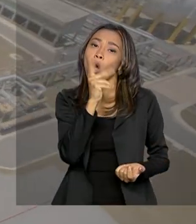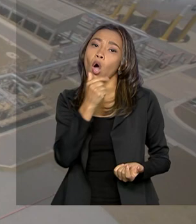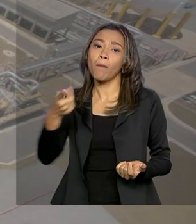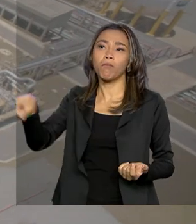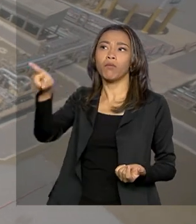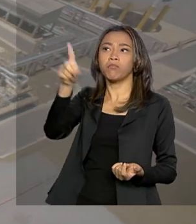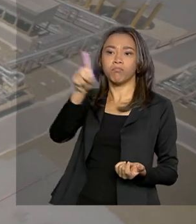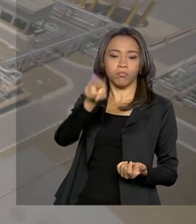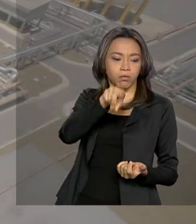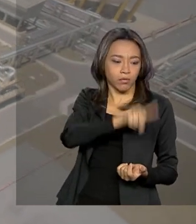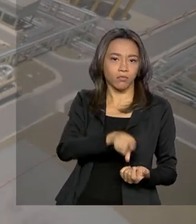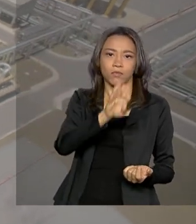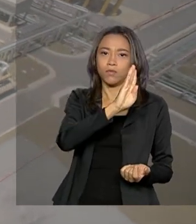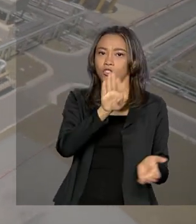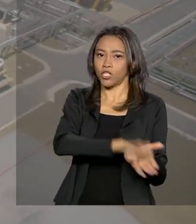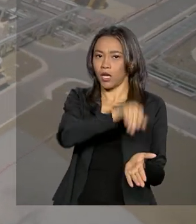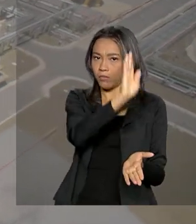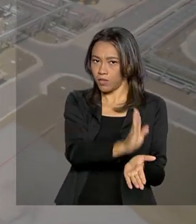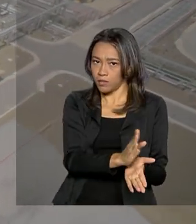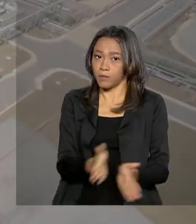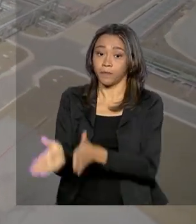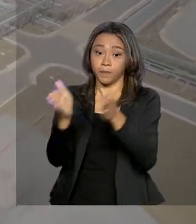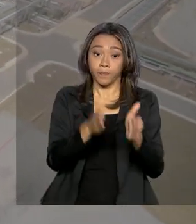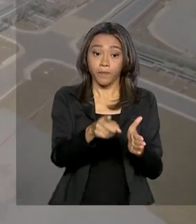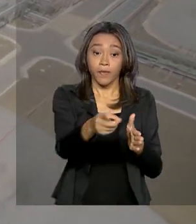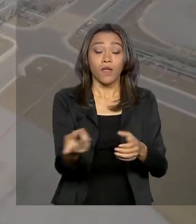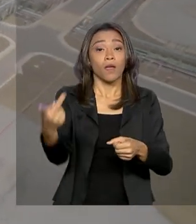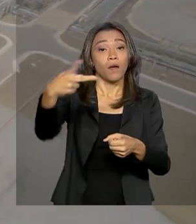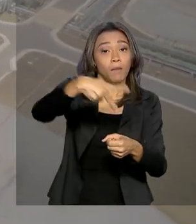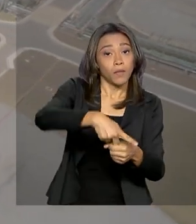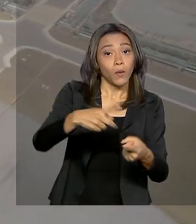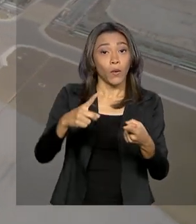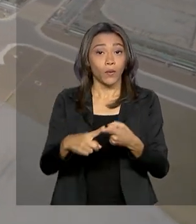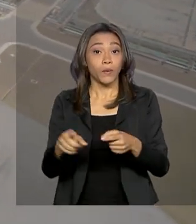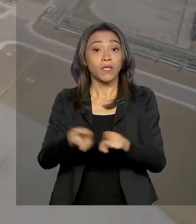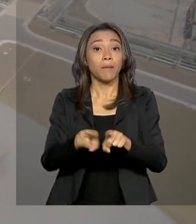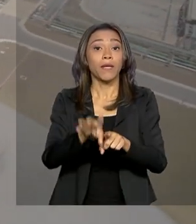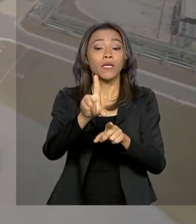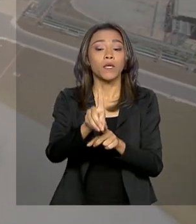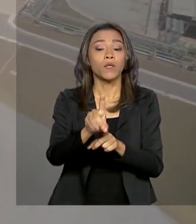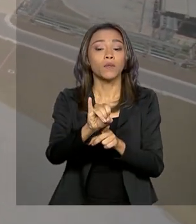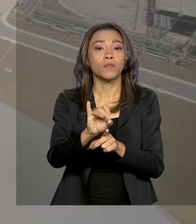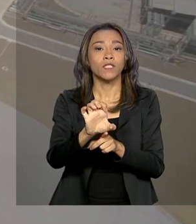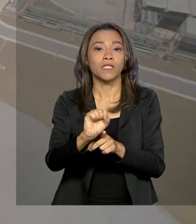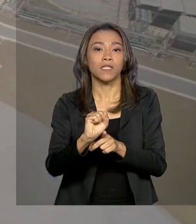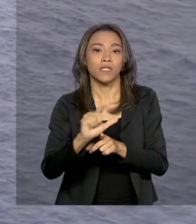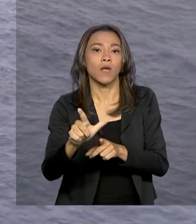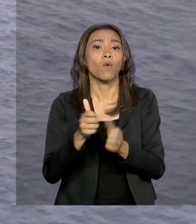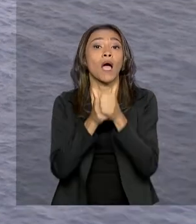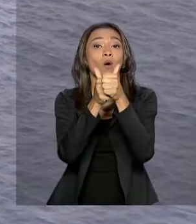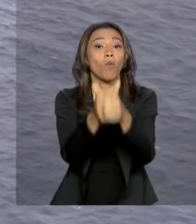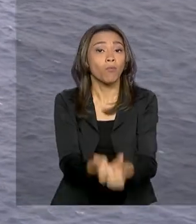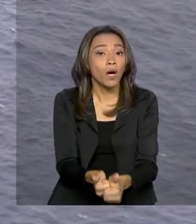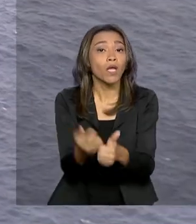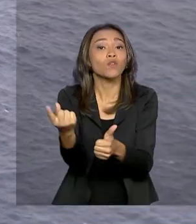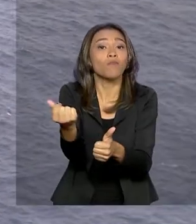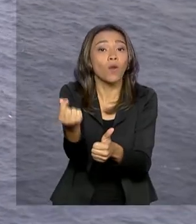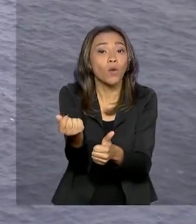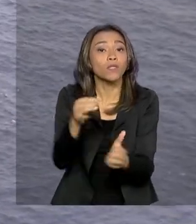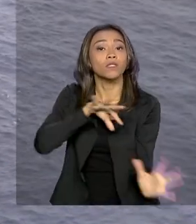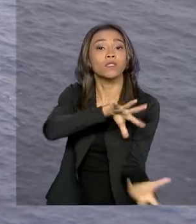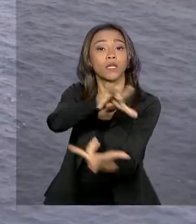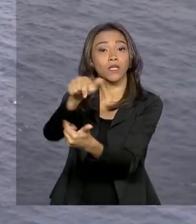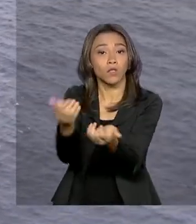brasil a política de preços para a gasolina e o desvio acompanha a cotação internacional do barril de petróleo se sobe lá